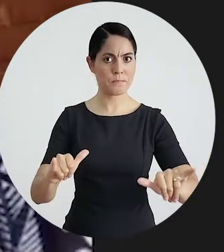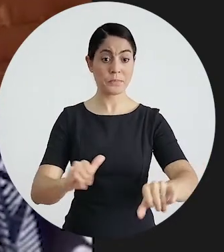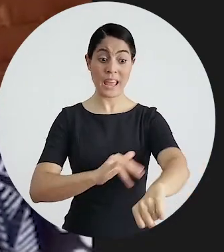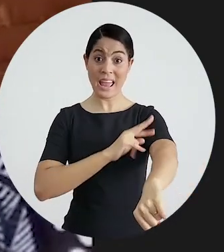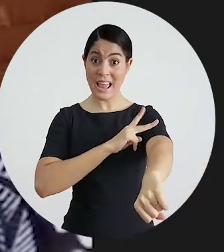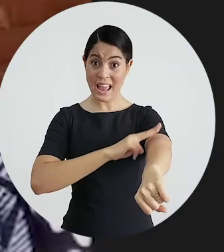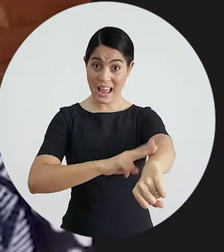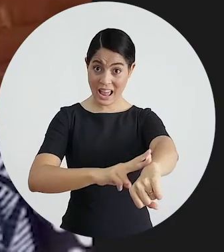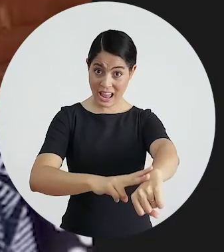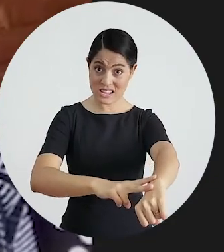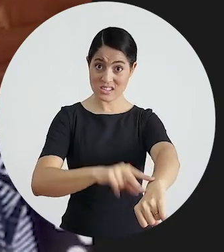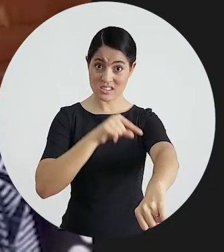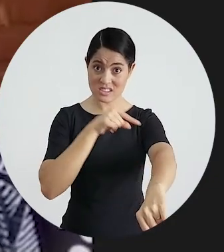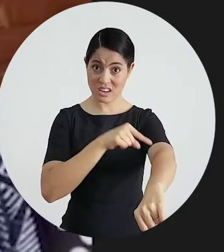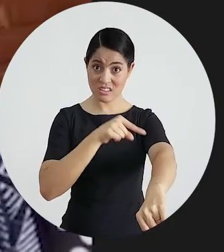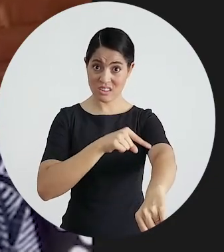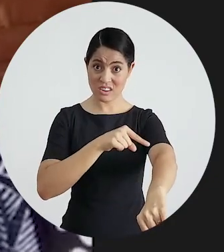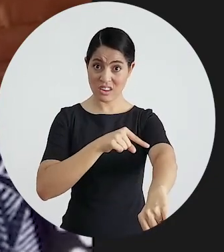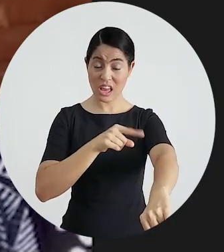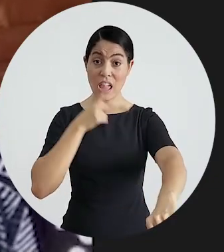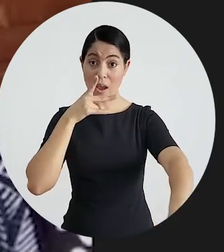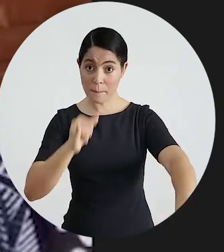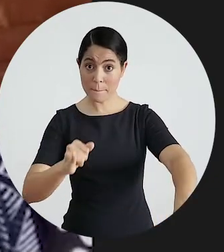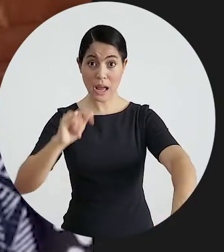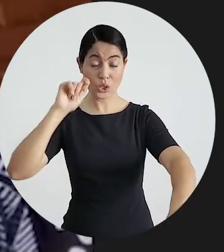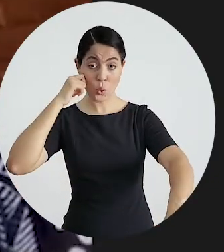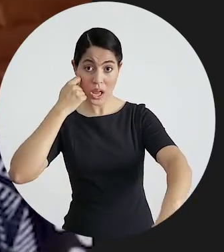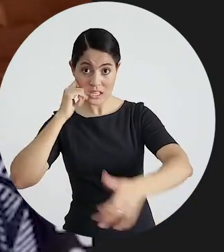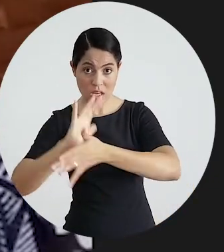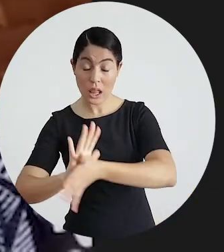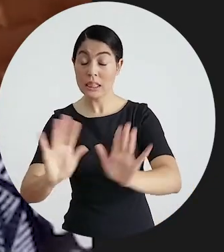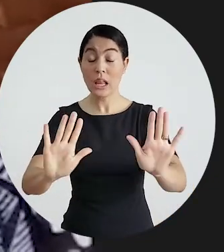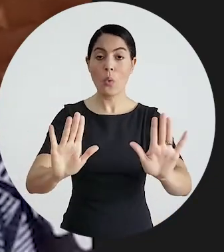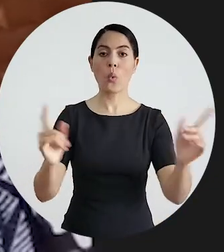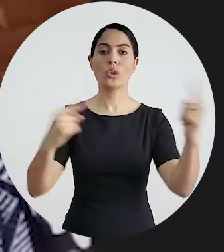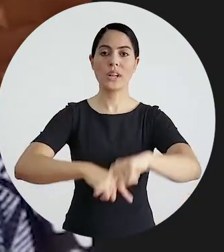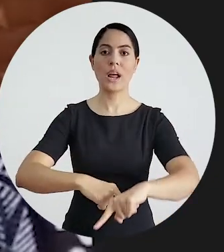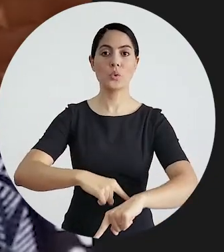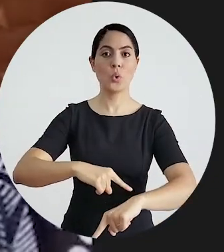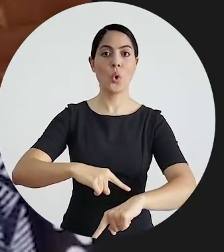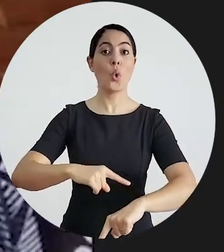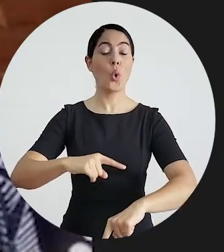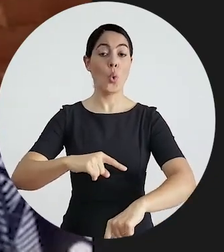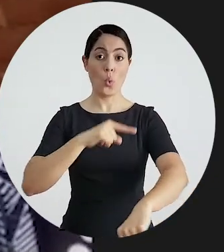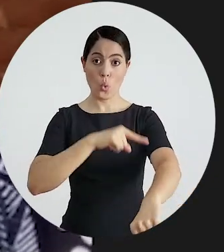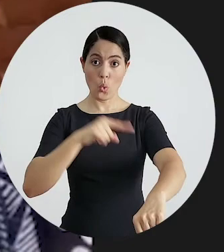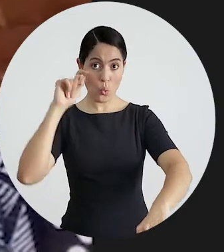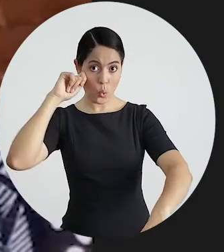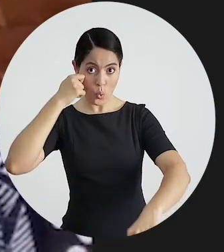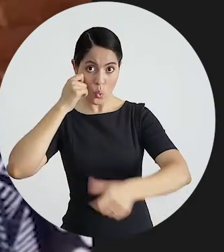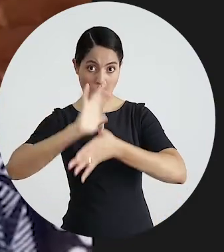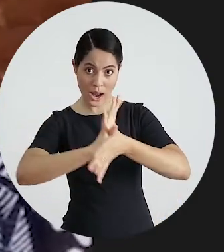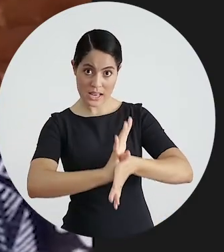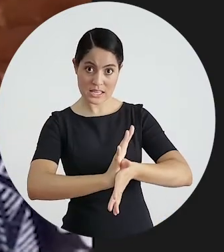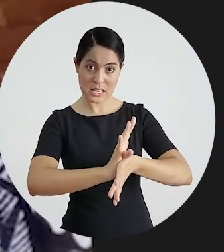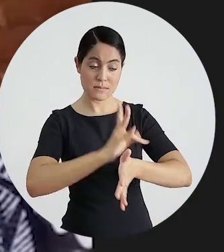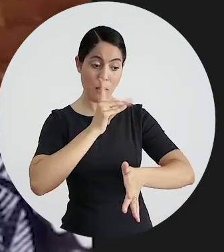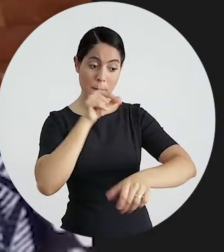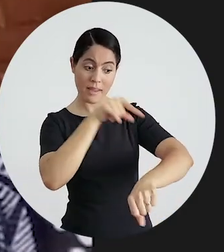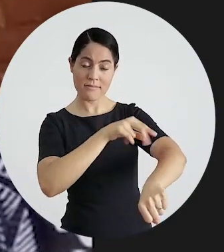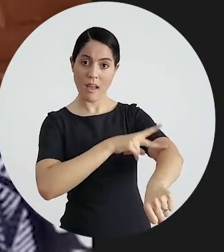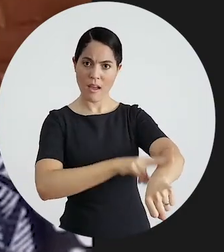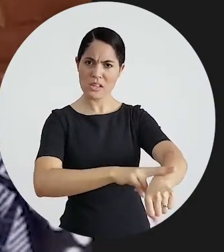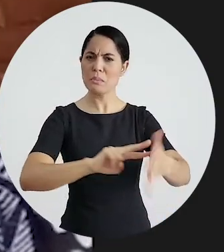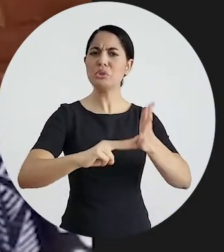inclusive, que a raça ela é o pai do racismo, né? Ou melhor, o racismo é o pai da